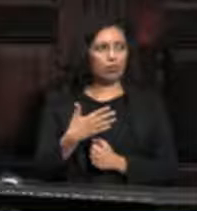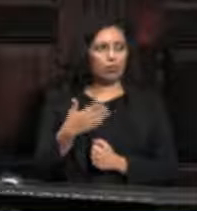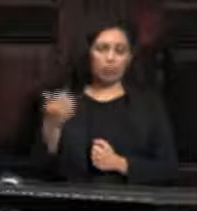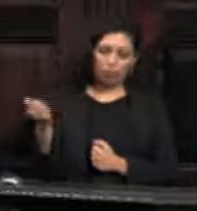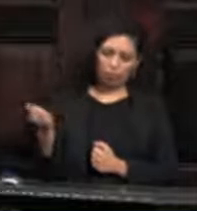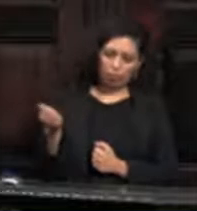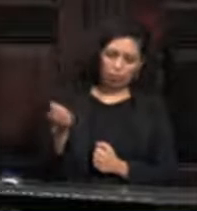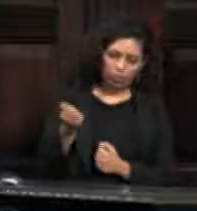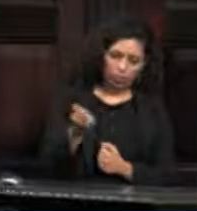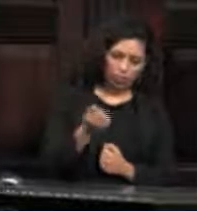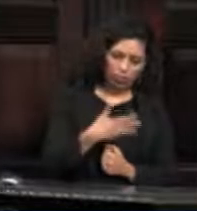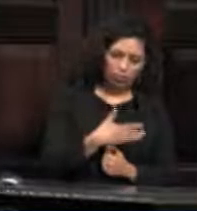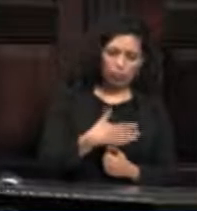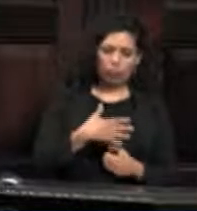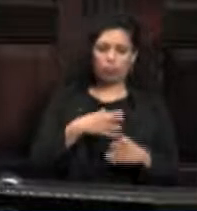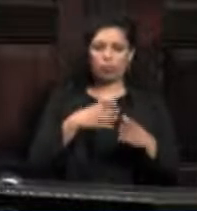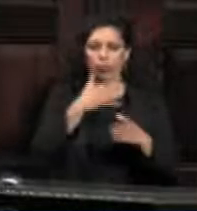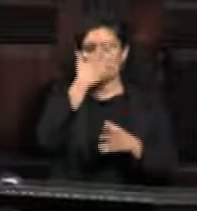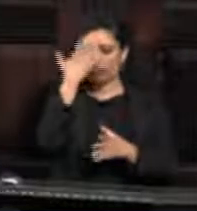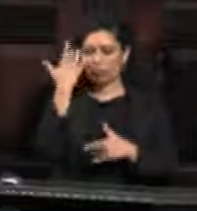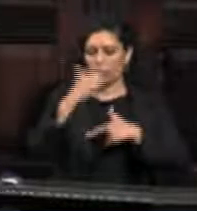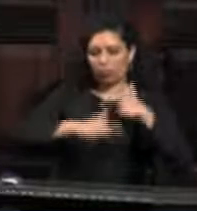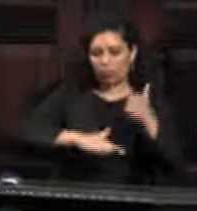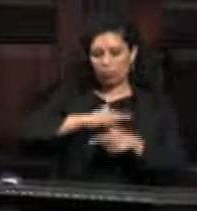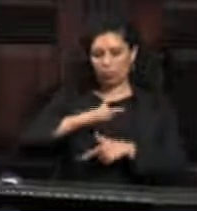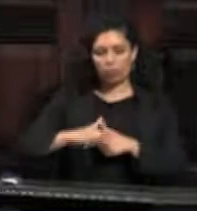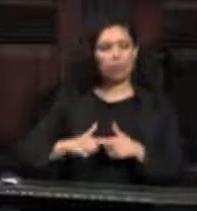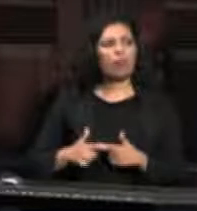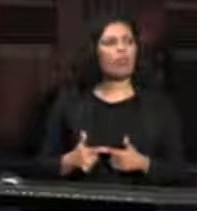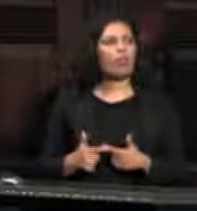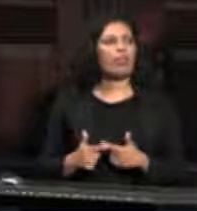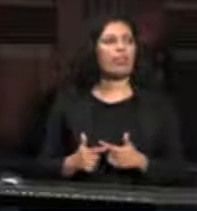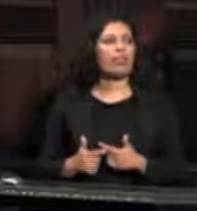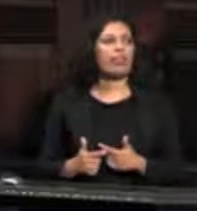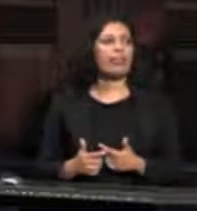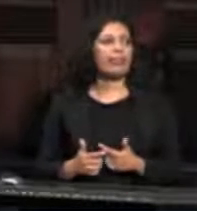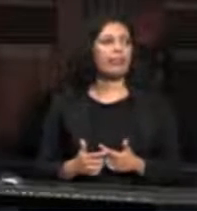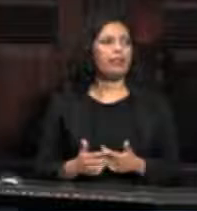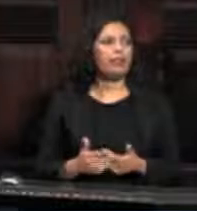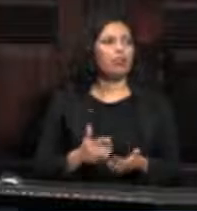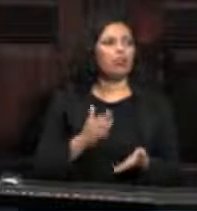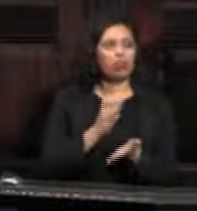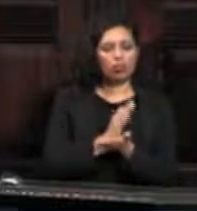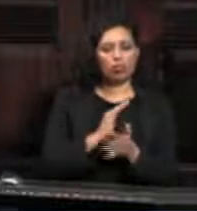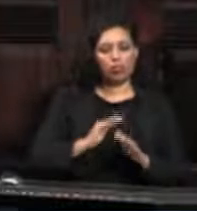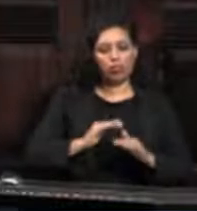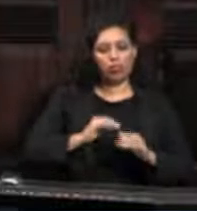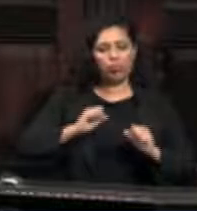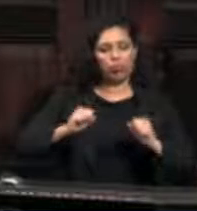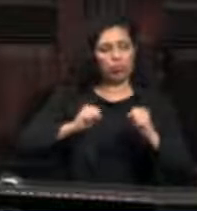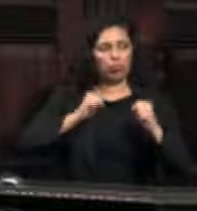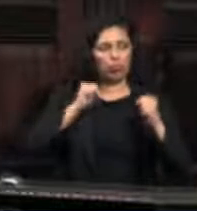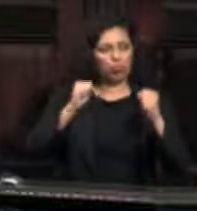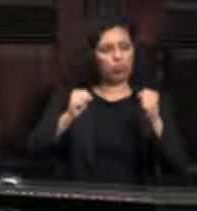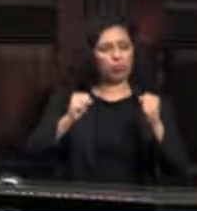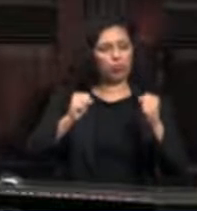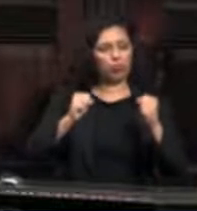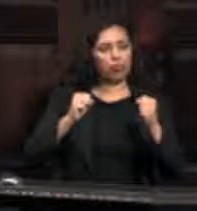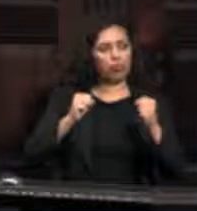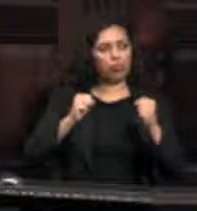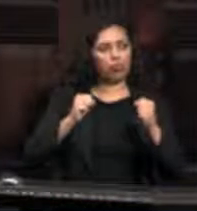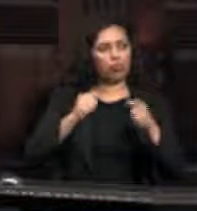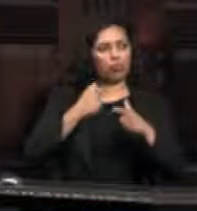novos agentes que terminaram por fortalecer a causa